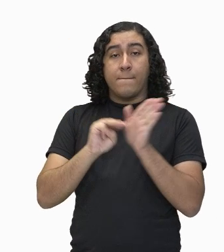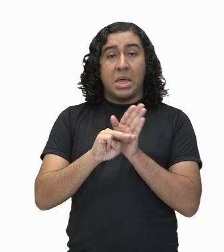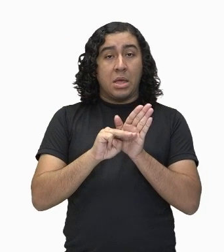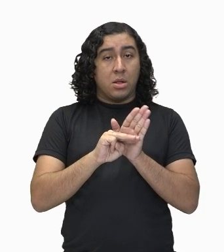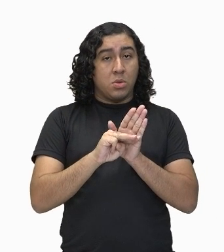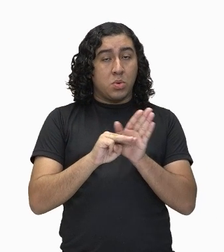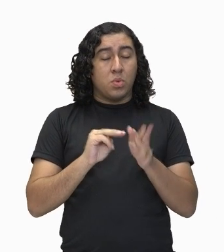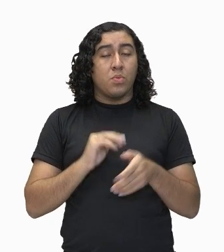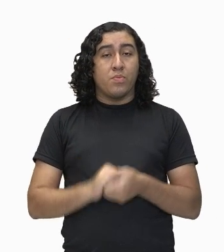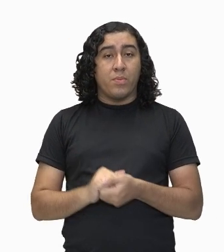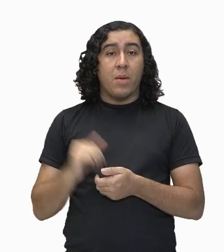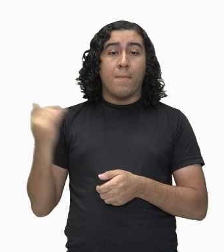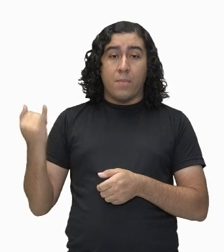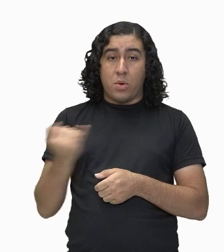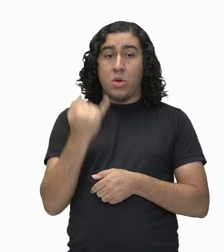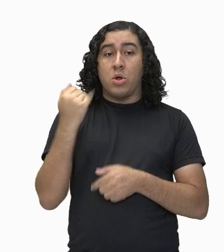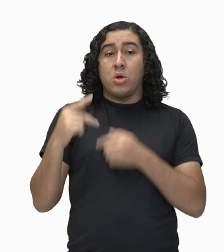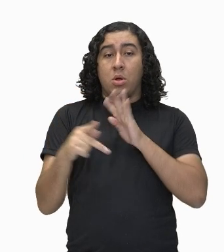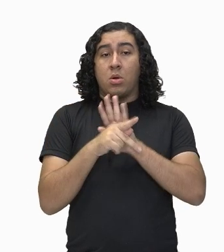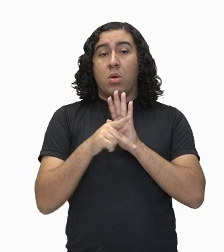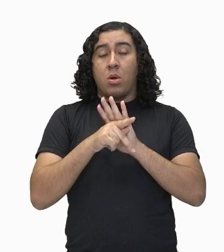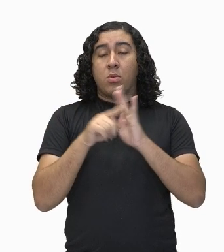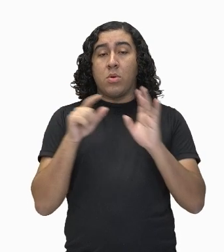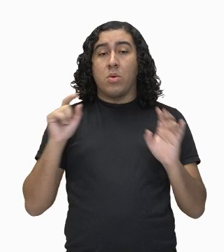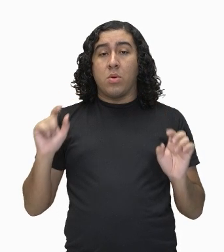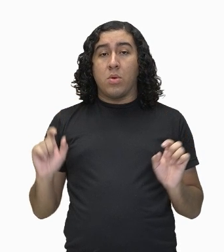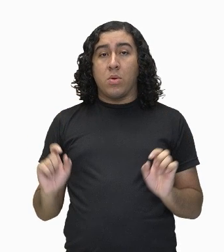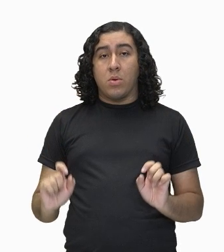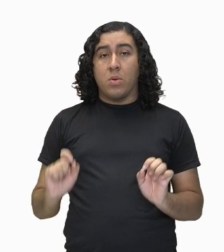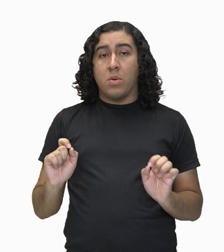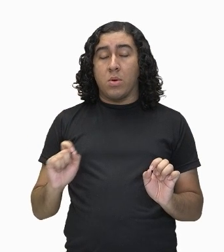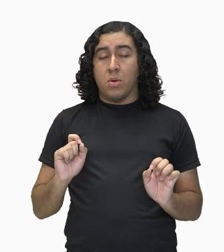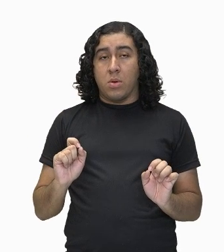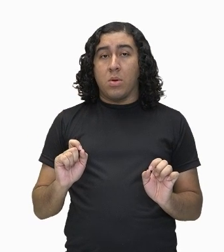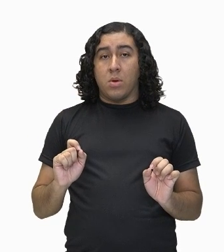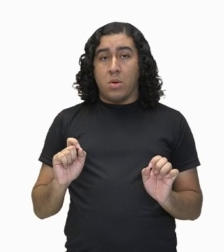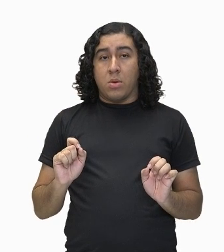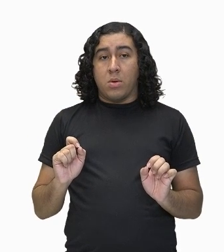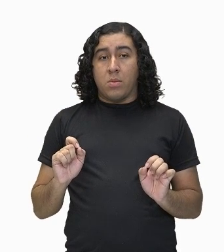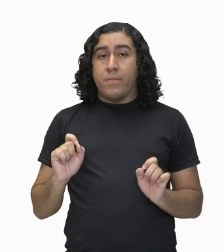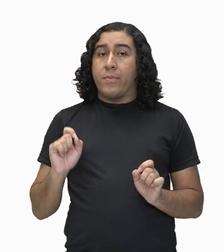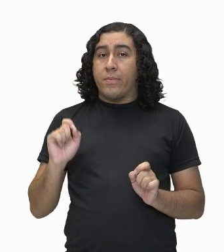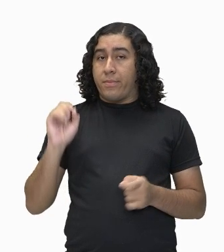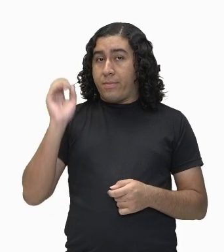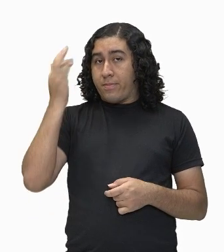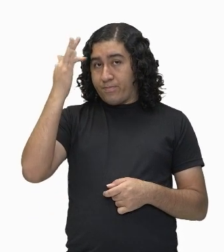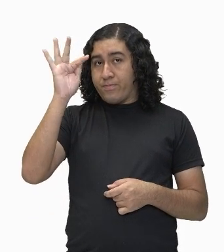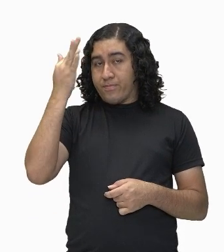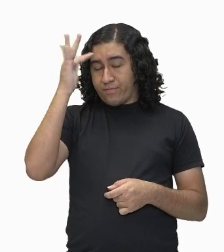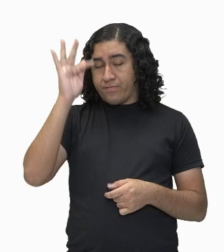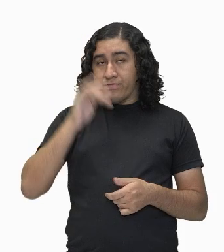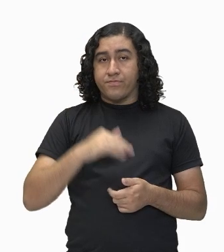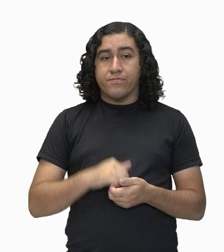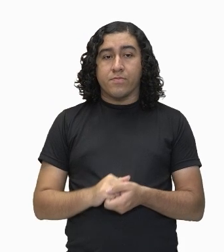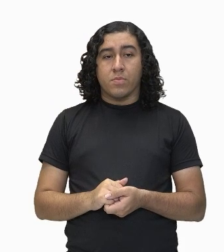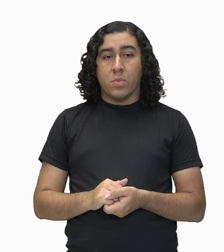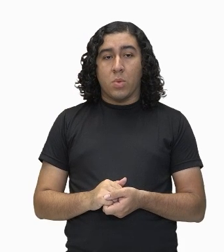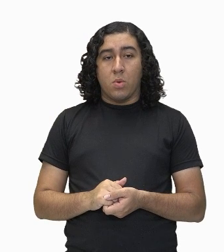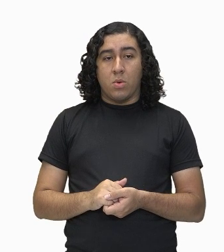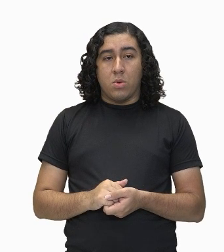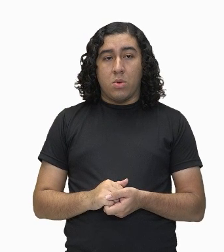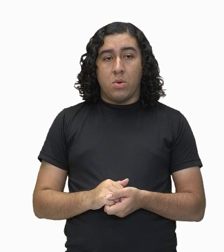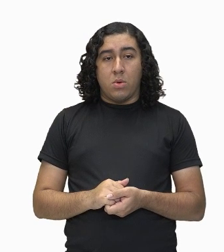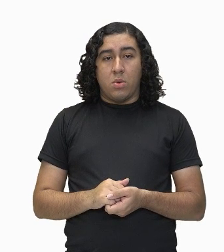né? Um método importante da filosofia. Como método, ela